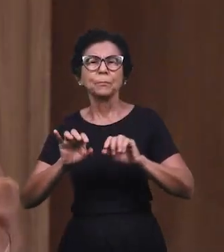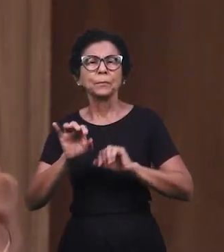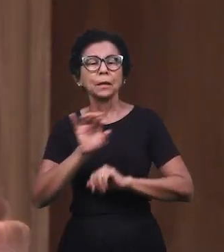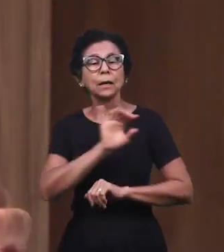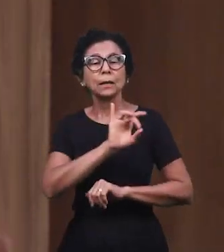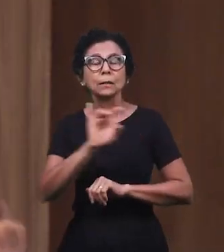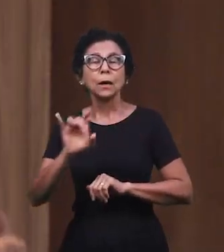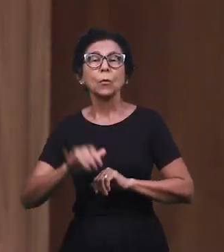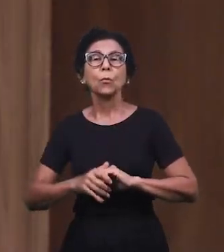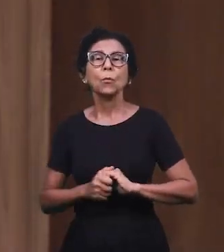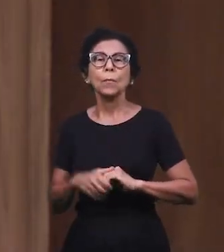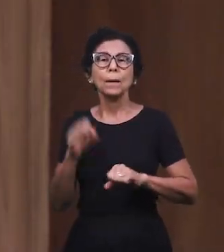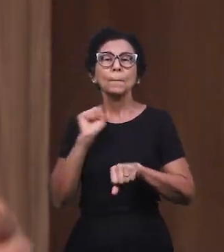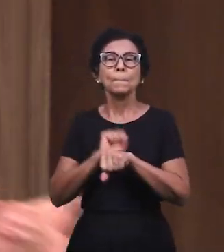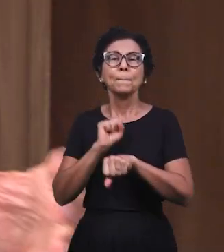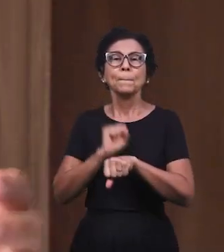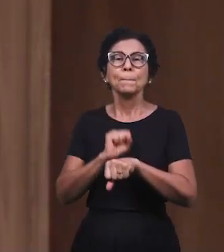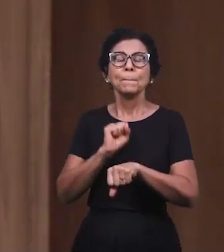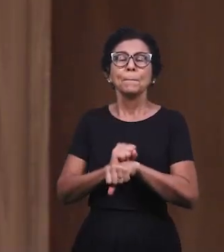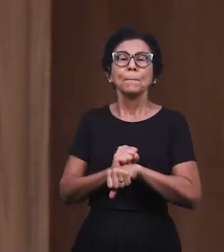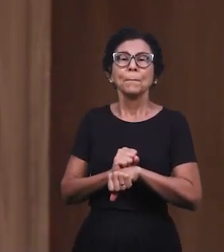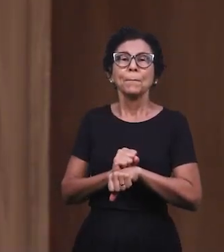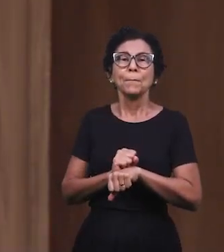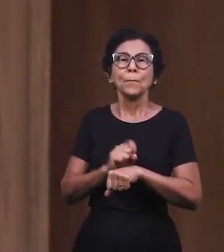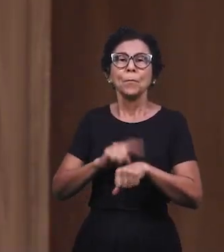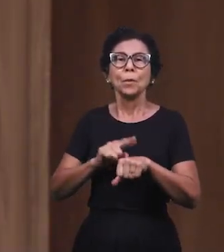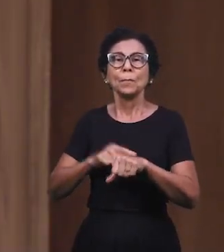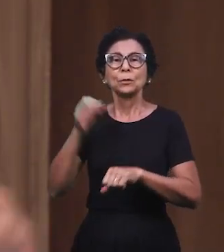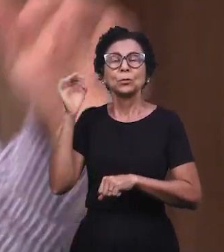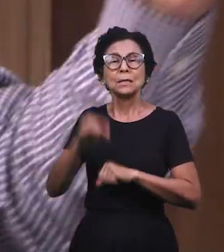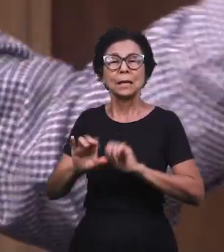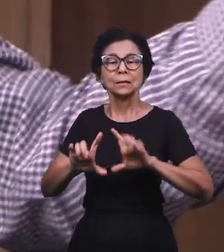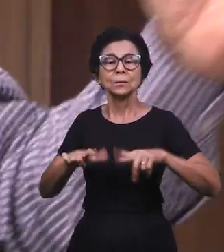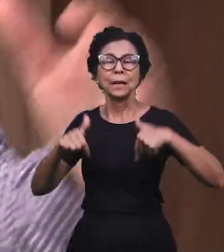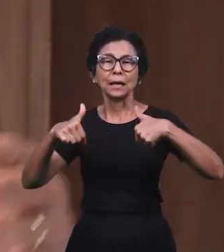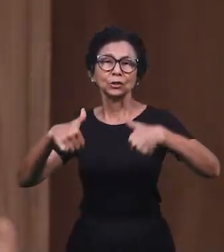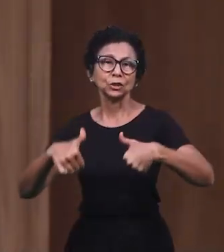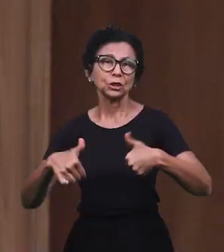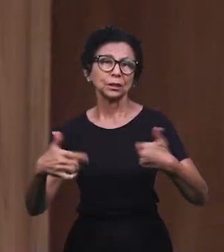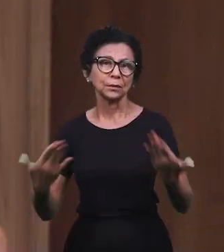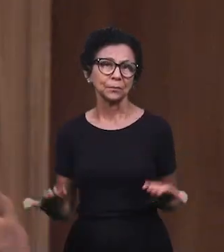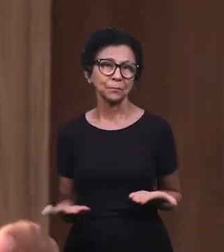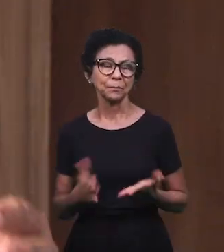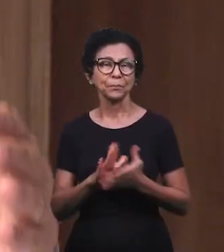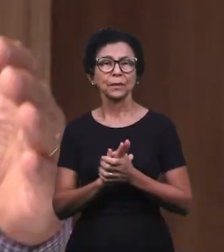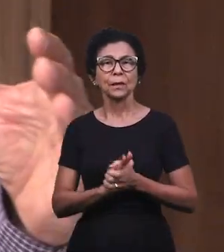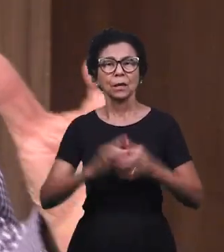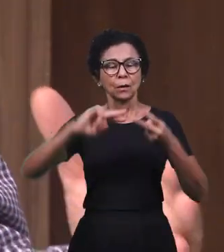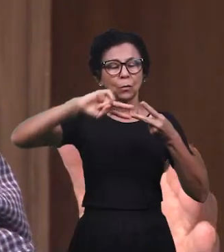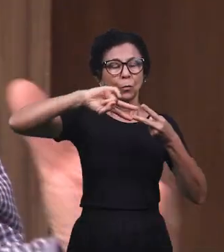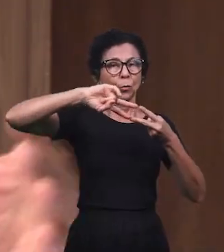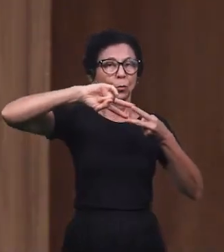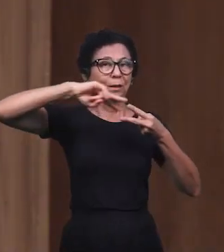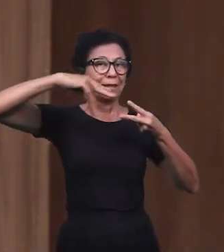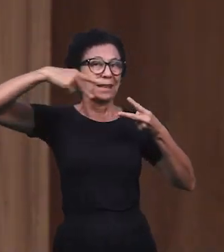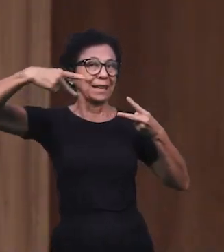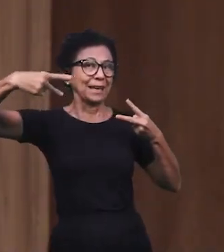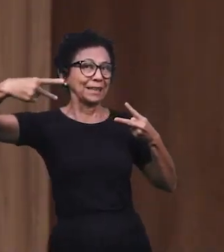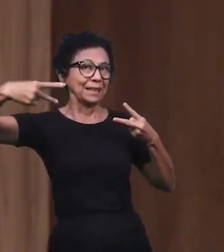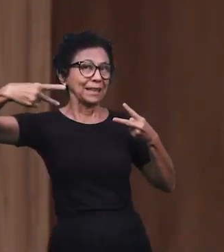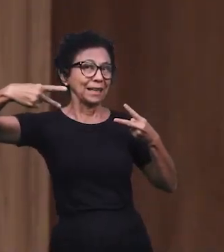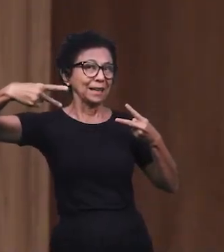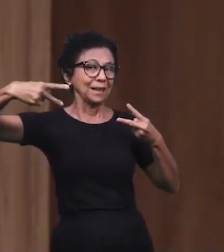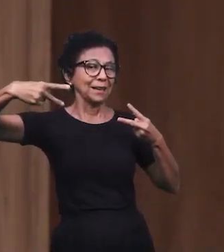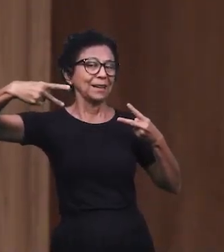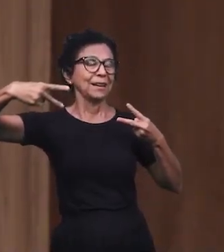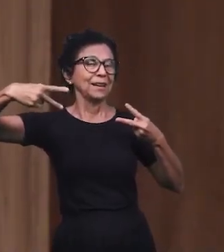aguardando o momento certo para entrar em funcionamento. O DNA, ele aguarda o momento certo